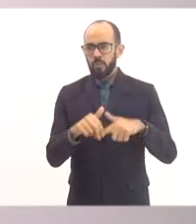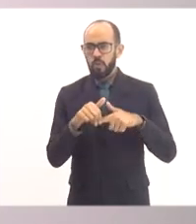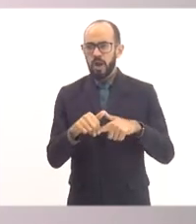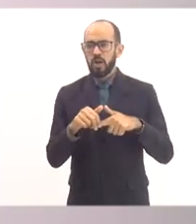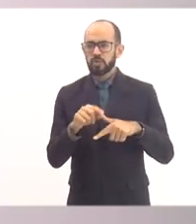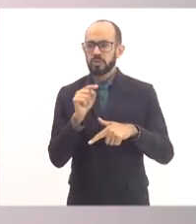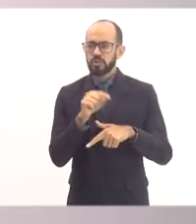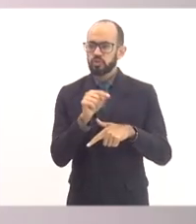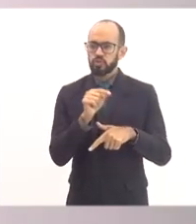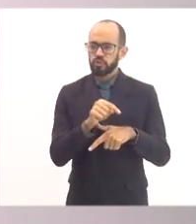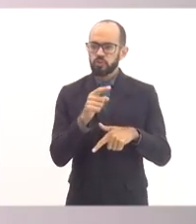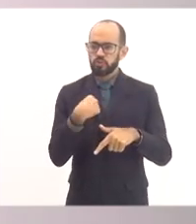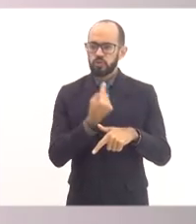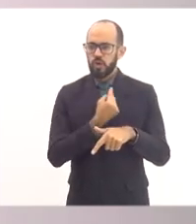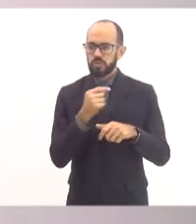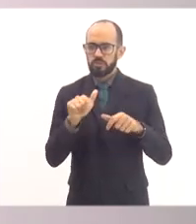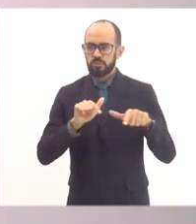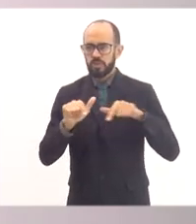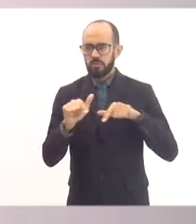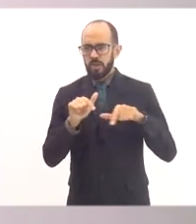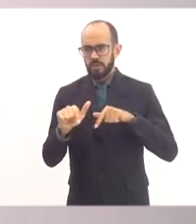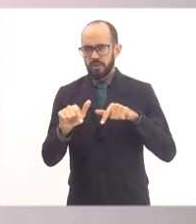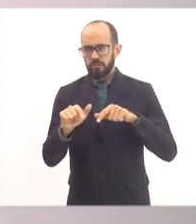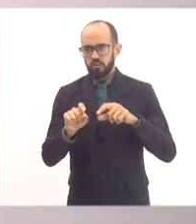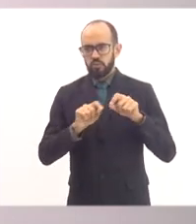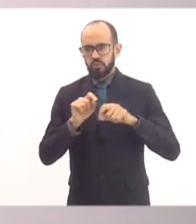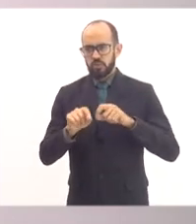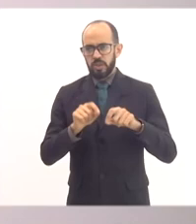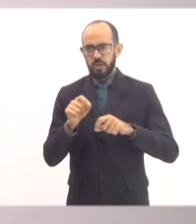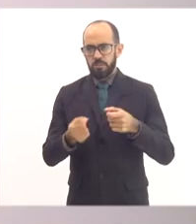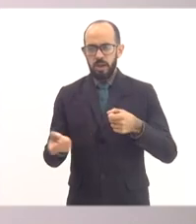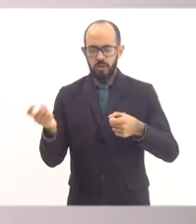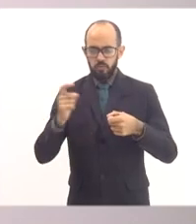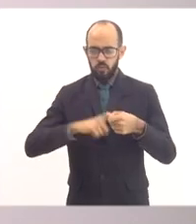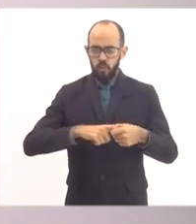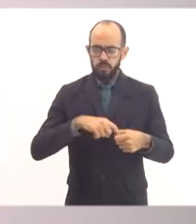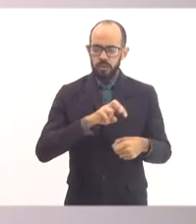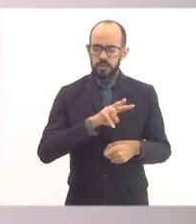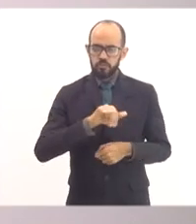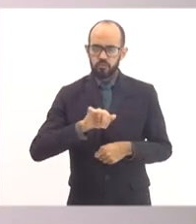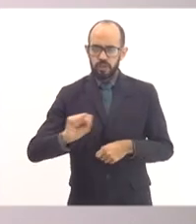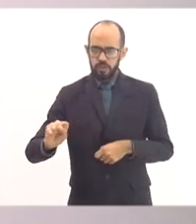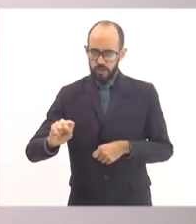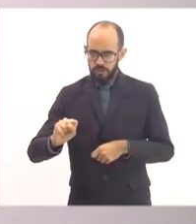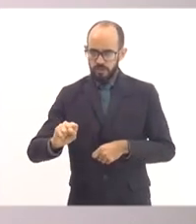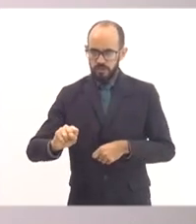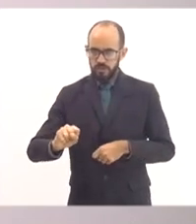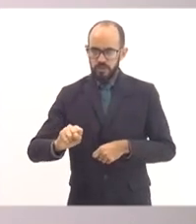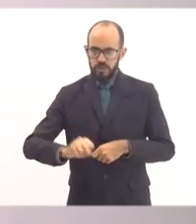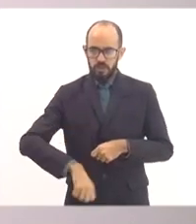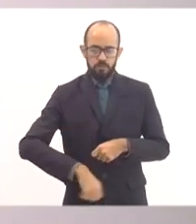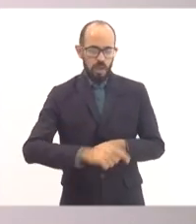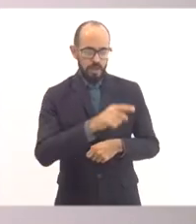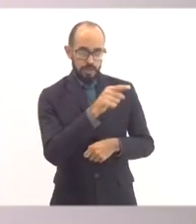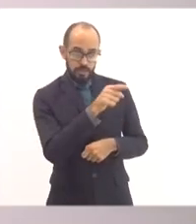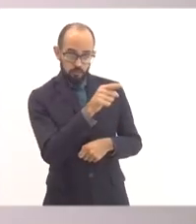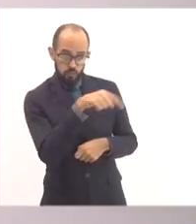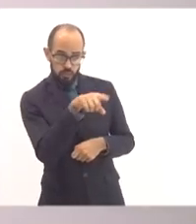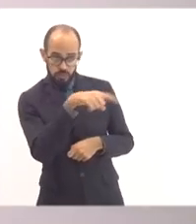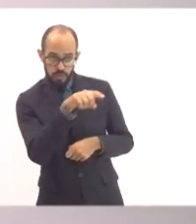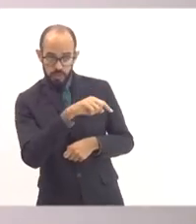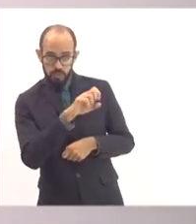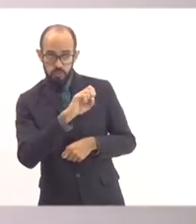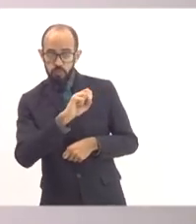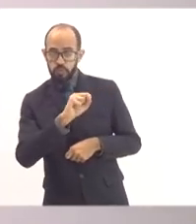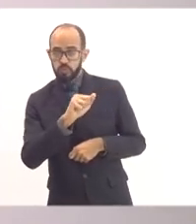nós estamos trabalhando na reversão, no estudo para reversão de vagas, para que não somente as praças que querem prestar o